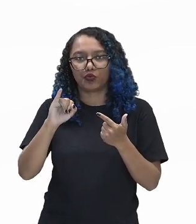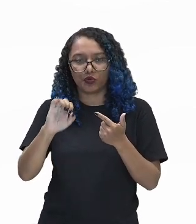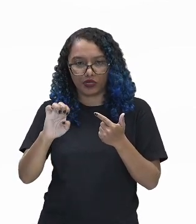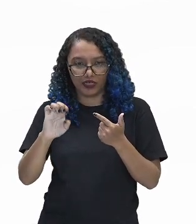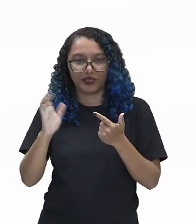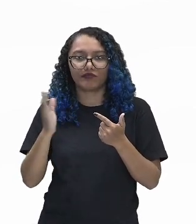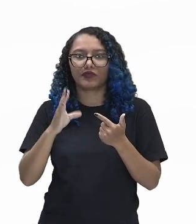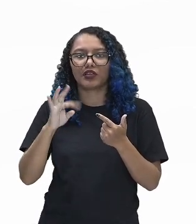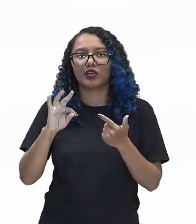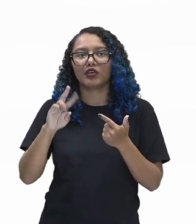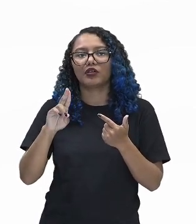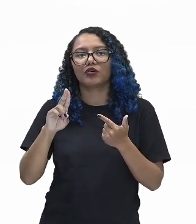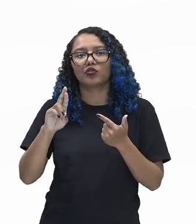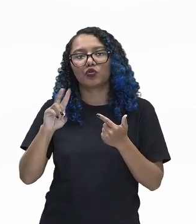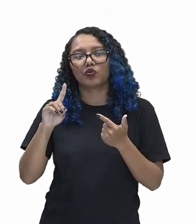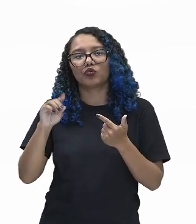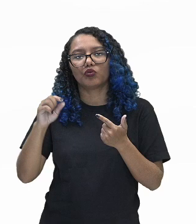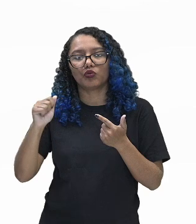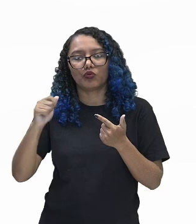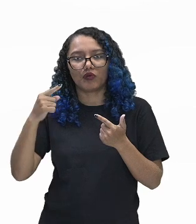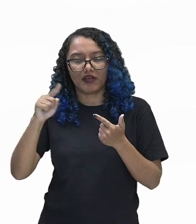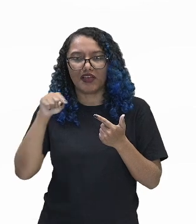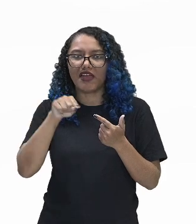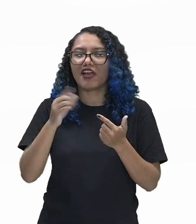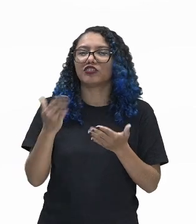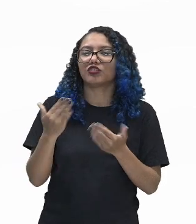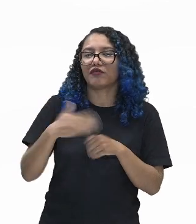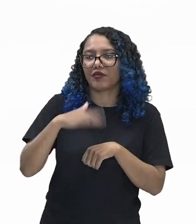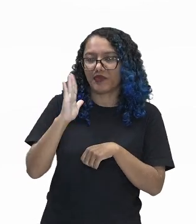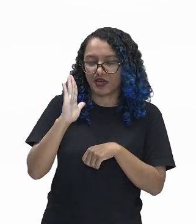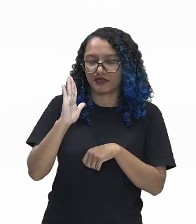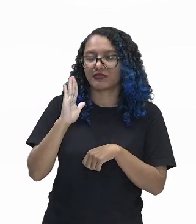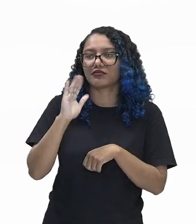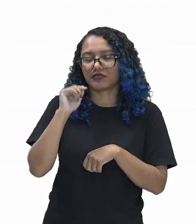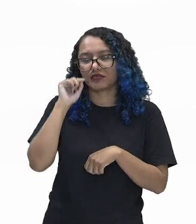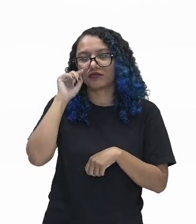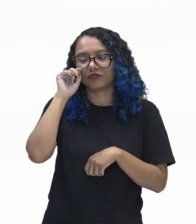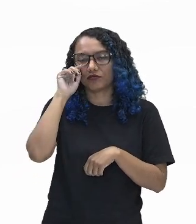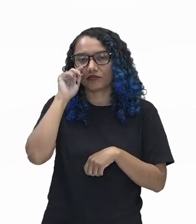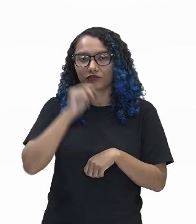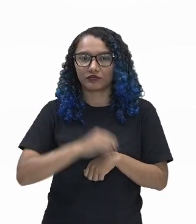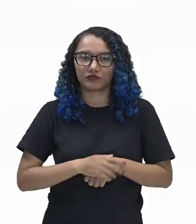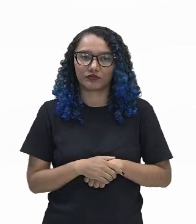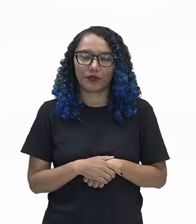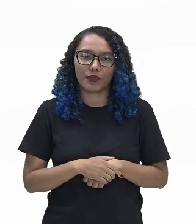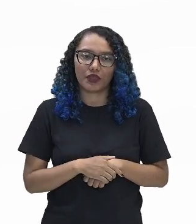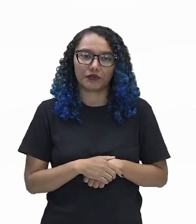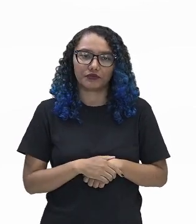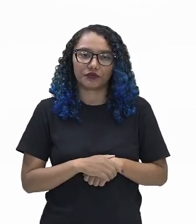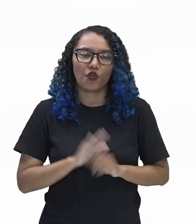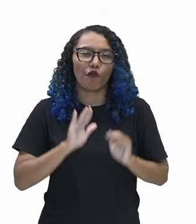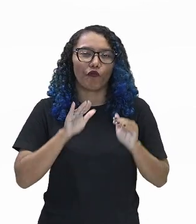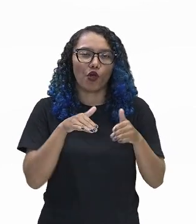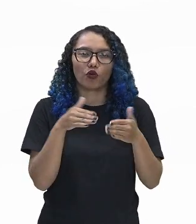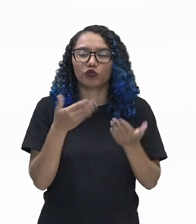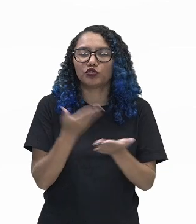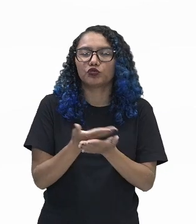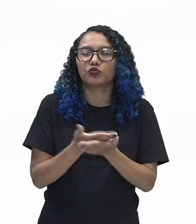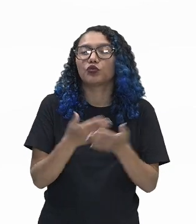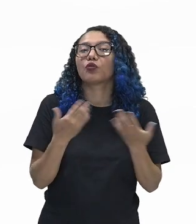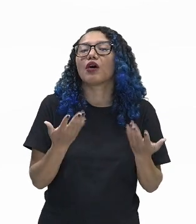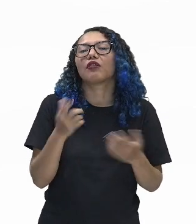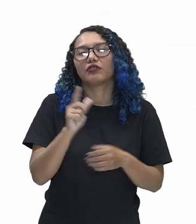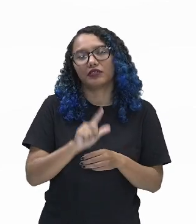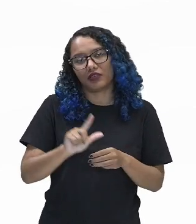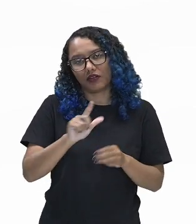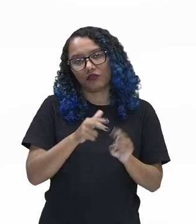Rico. Ela é mais jovem dentre todos que foram apresentados, não é? E ela vai se voltar, de fato, também para a literatura indígena, afinal